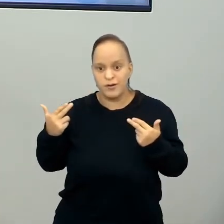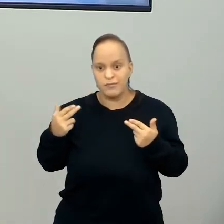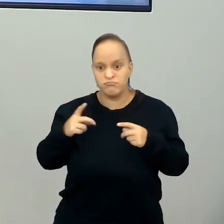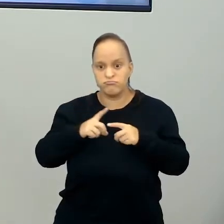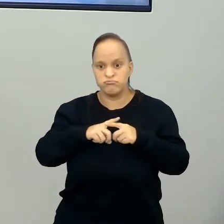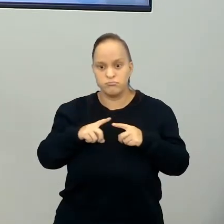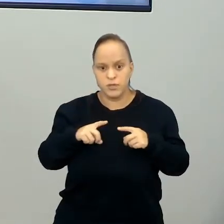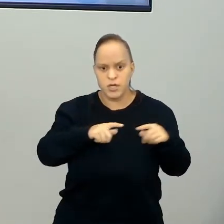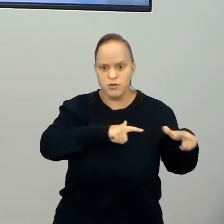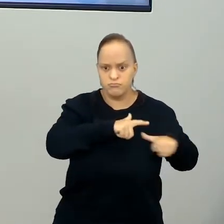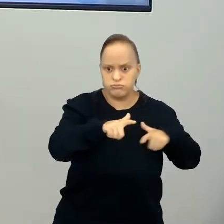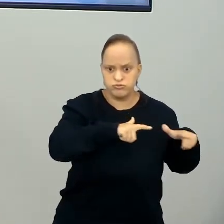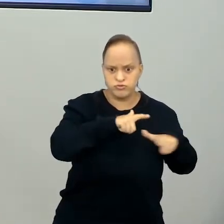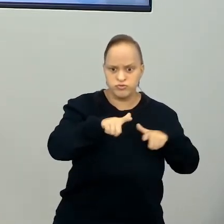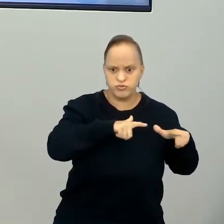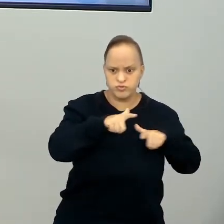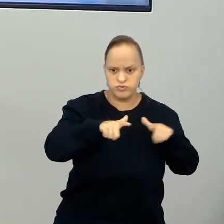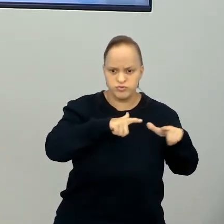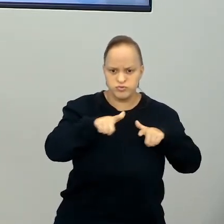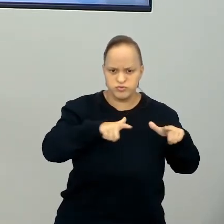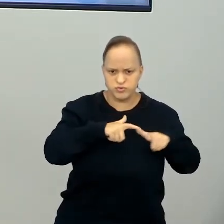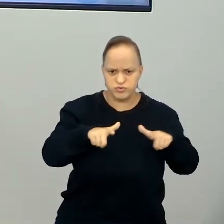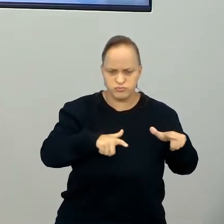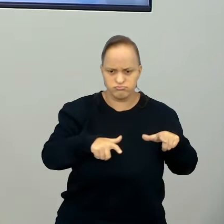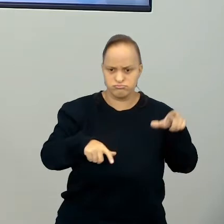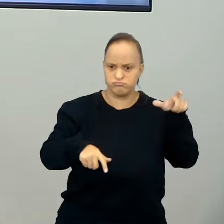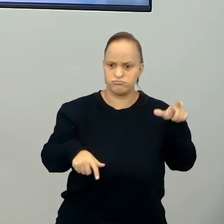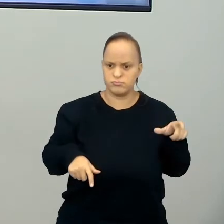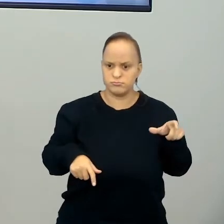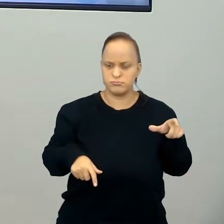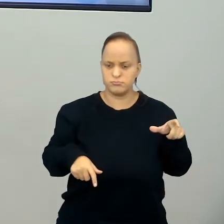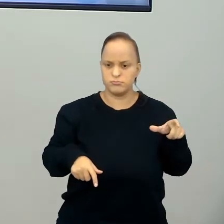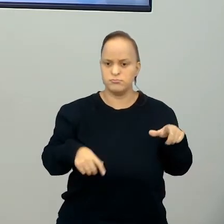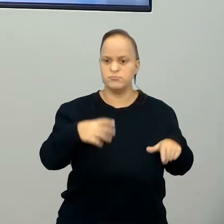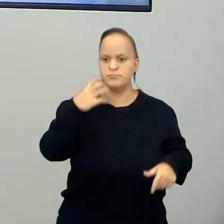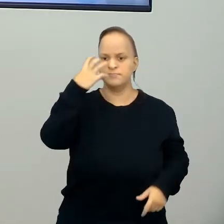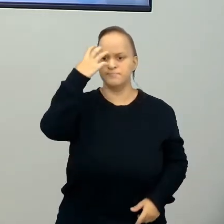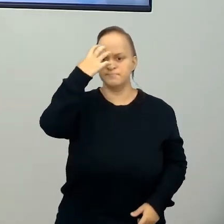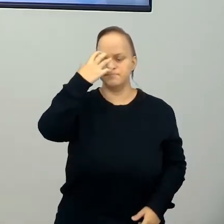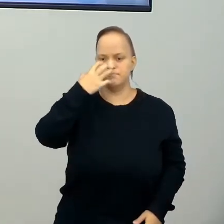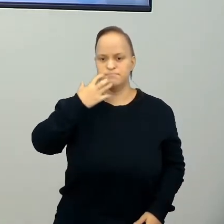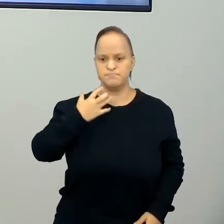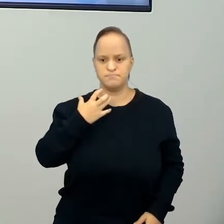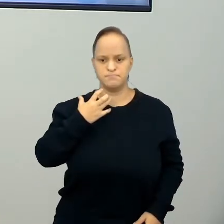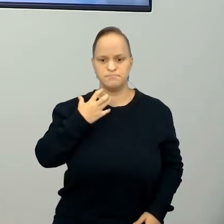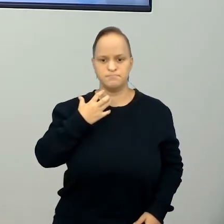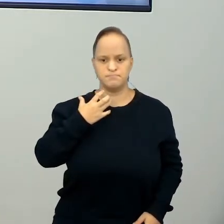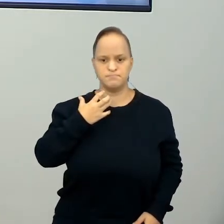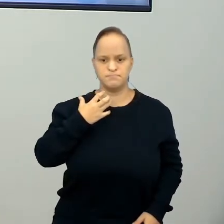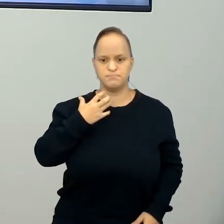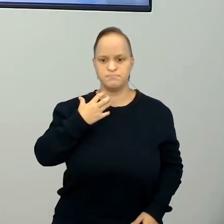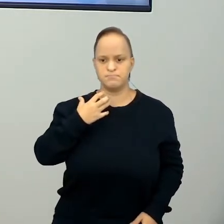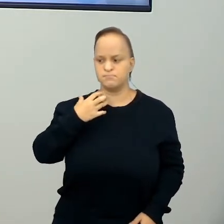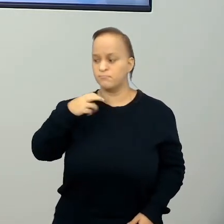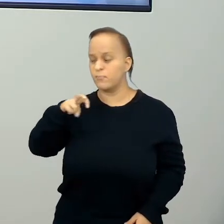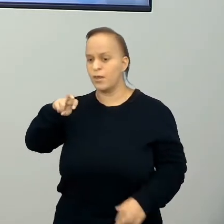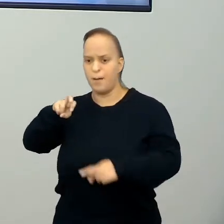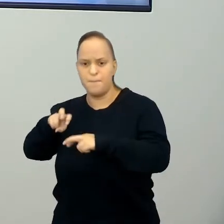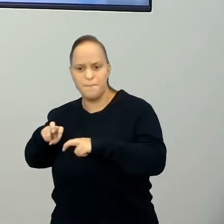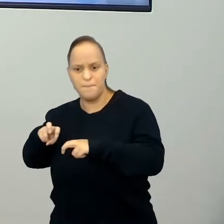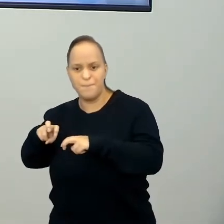dele exige que ele tenha uma postura, né, apresente uma identidade diferente da que ele pode apresentar quando ele está num ambiente com